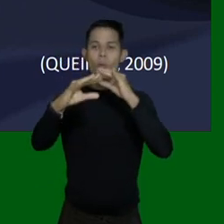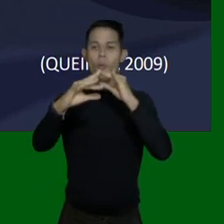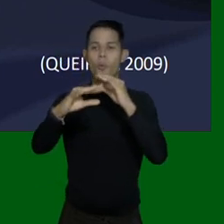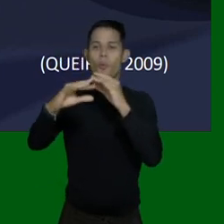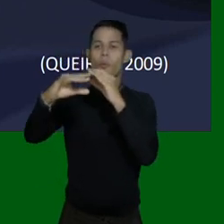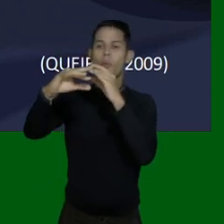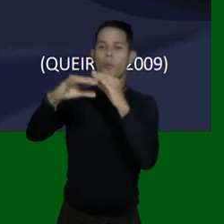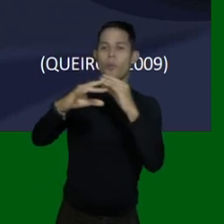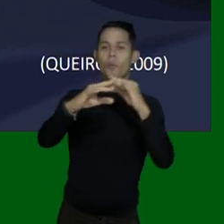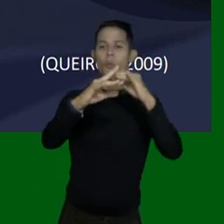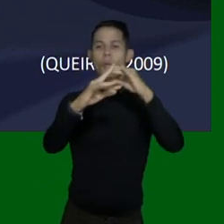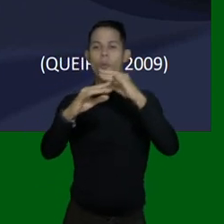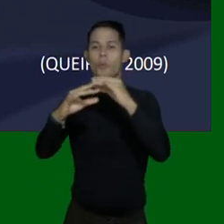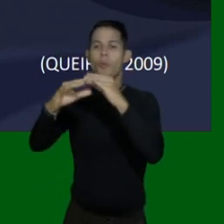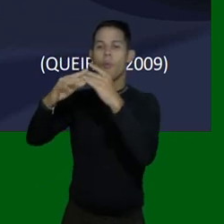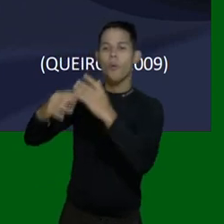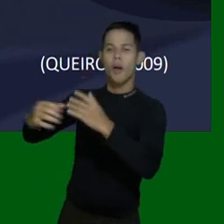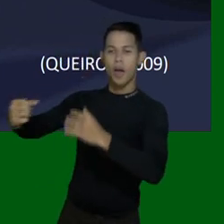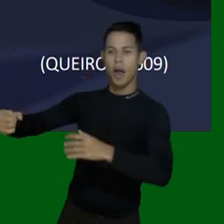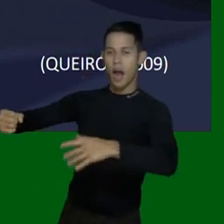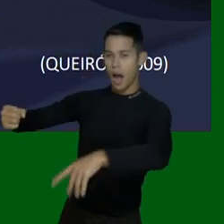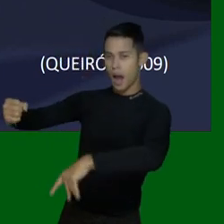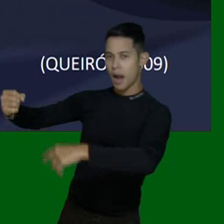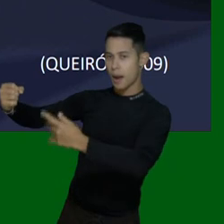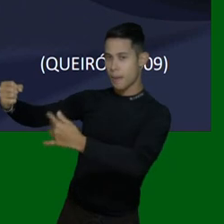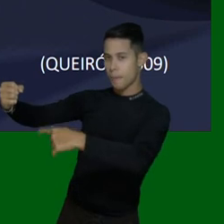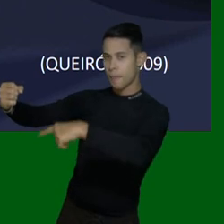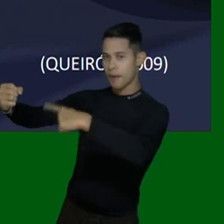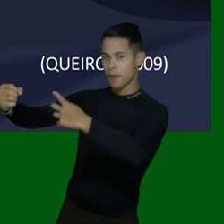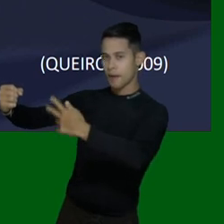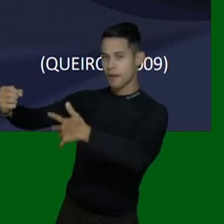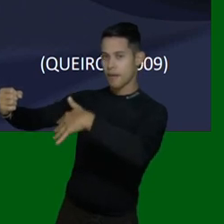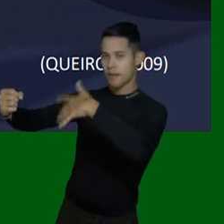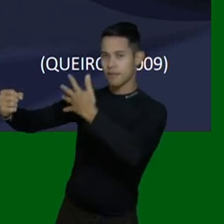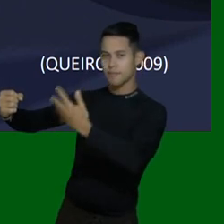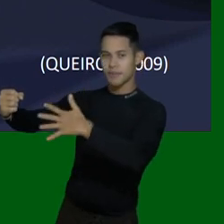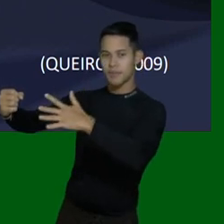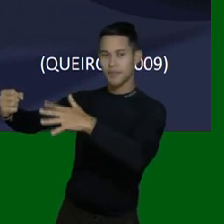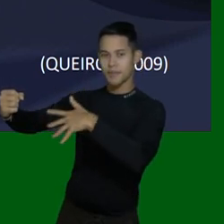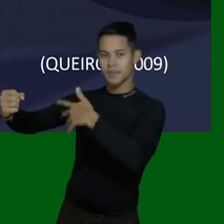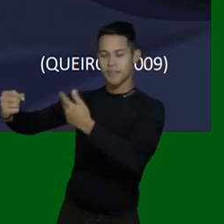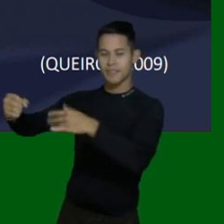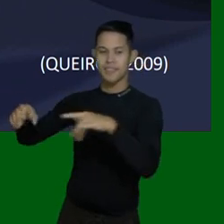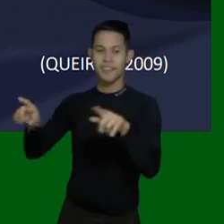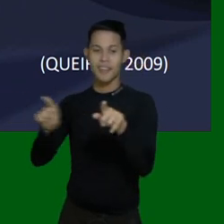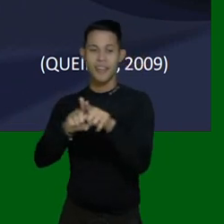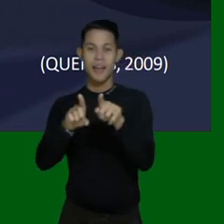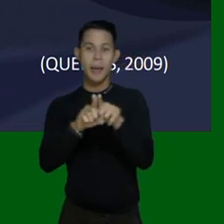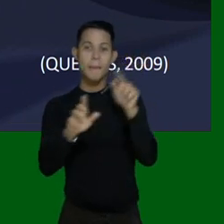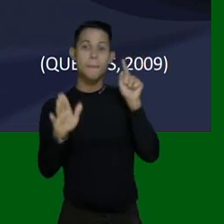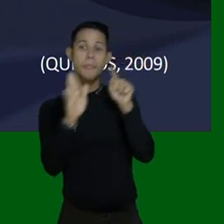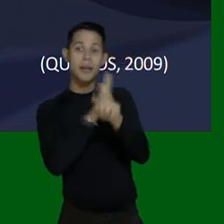cordas de arpa e murmúrios das perguntas e